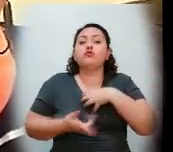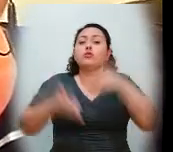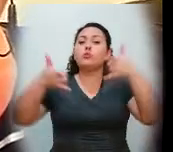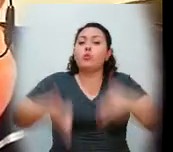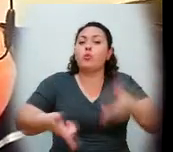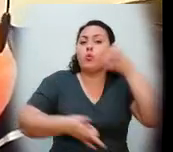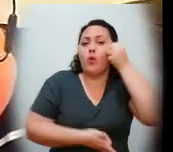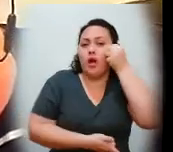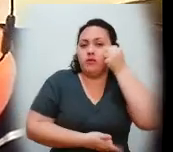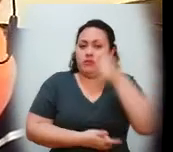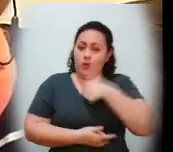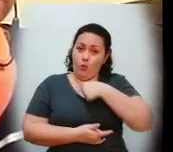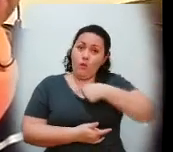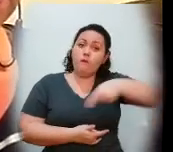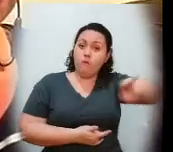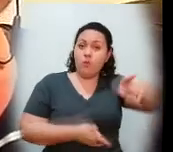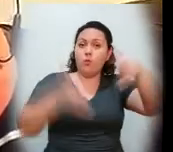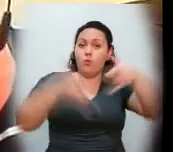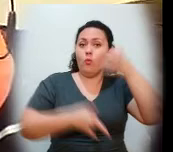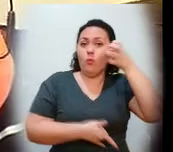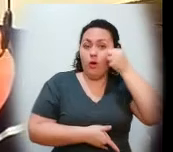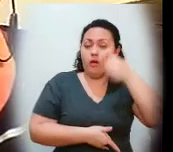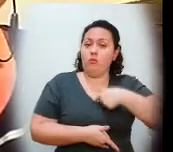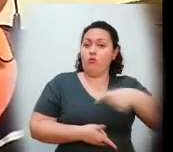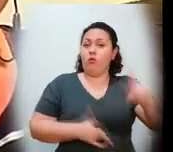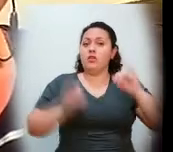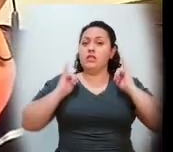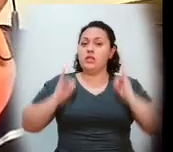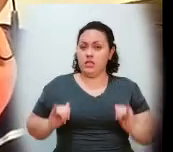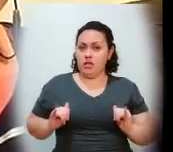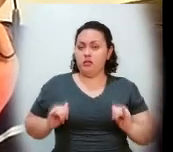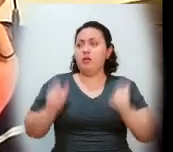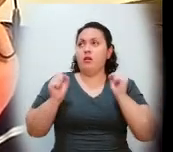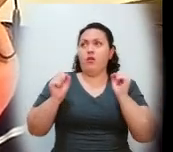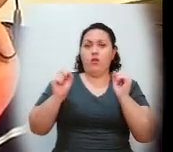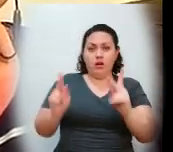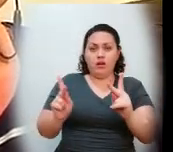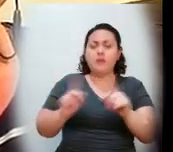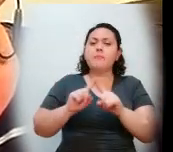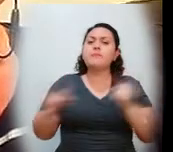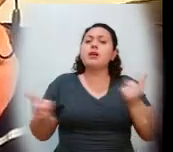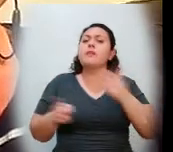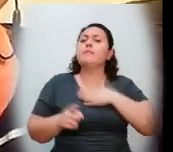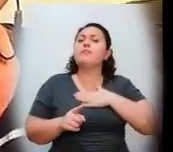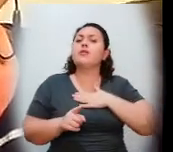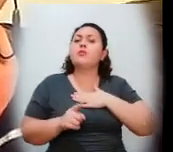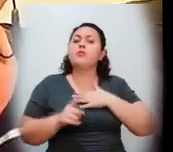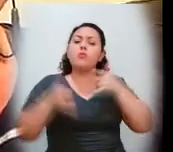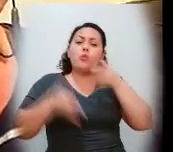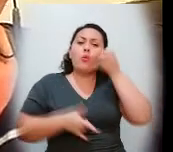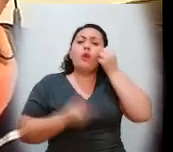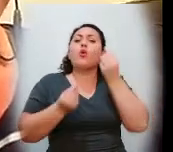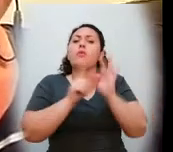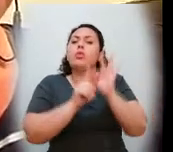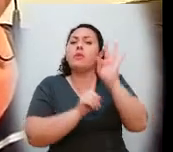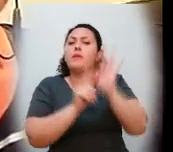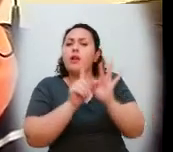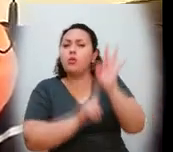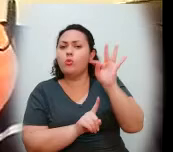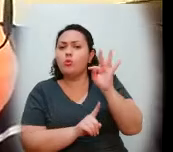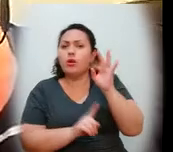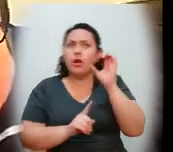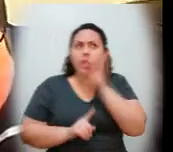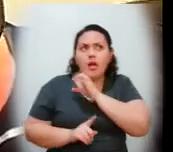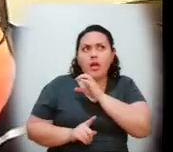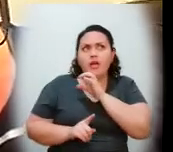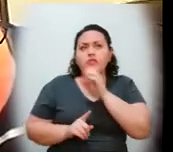quarto, né? Eu estou indo para o meu quarto. Agora eu vou descansar, ok. Mas como será que está a temperatura do quarto?